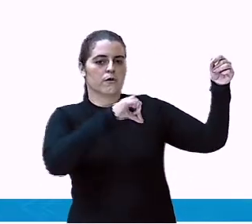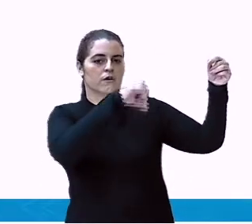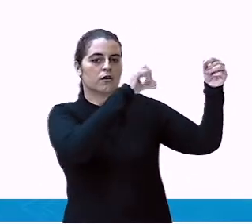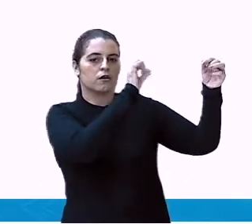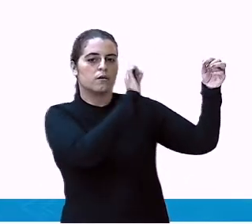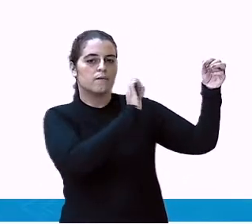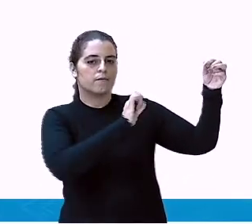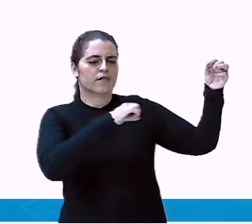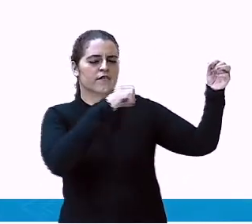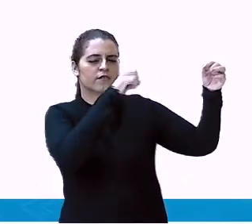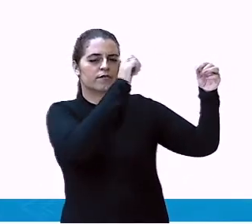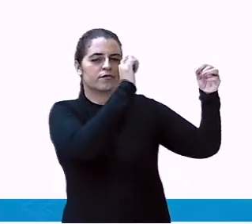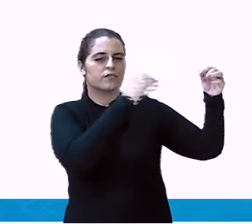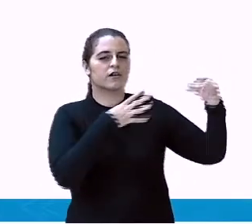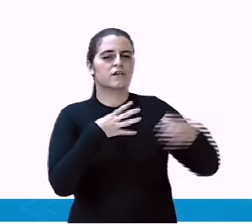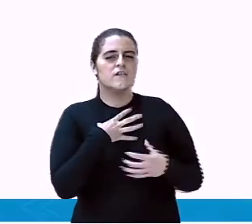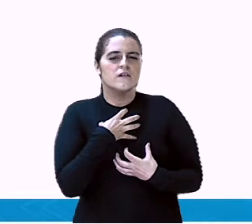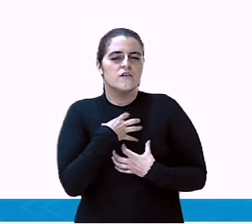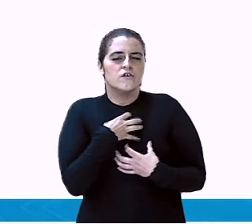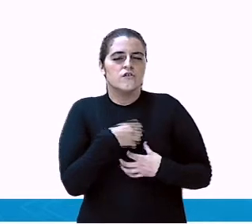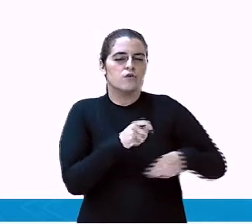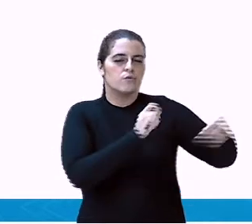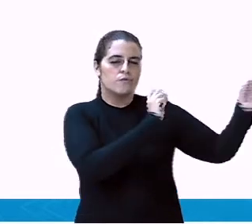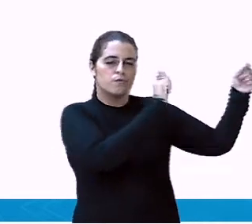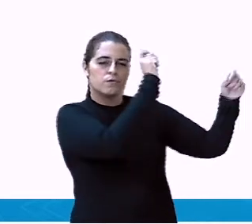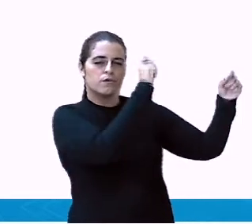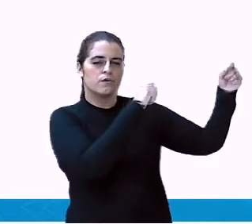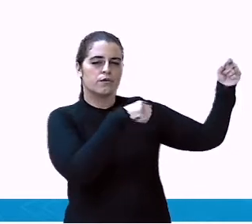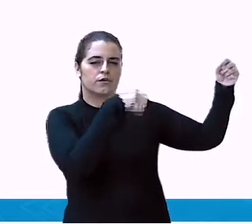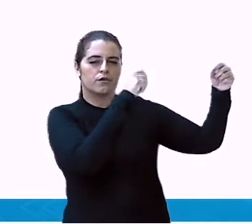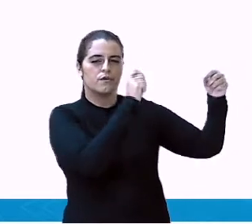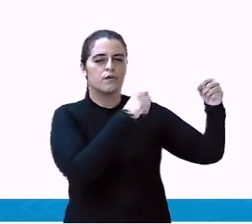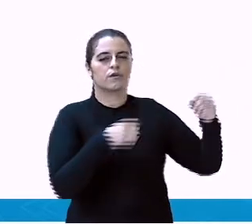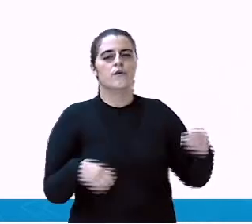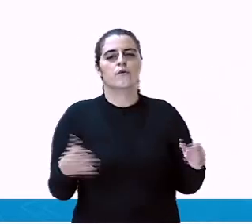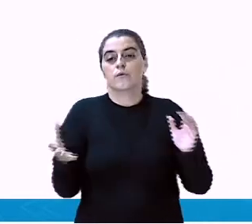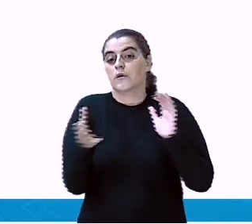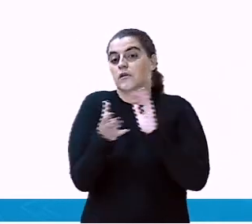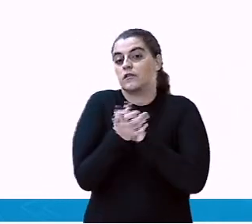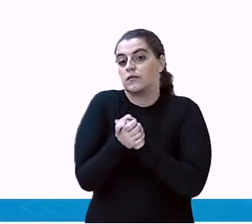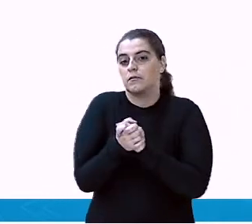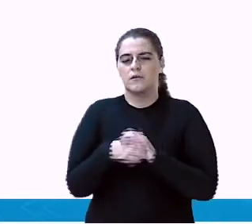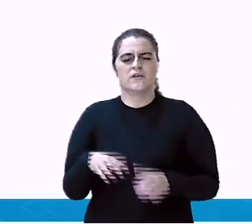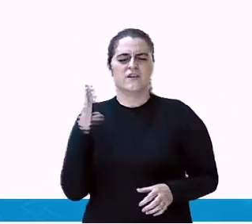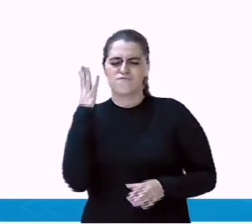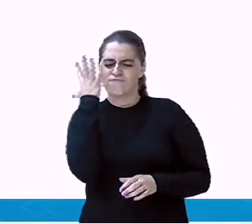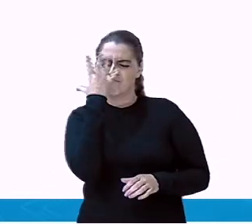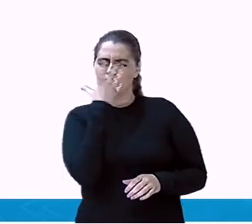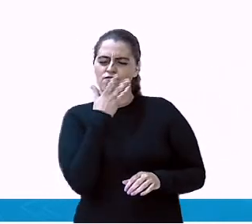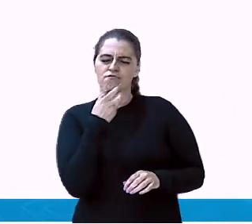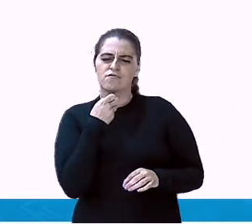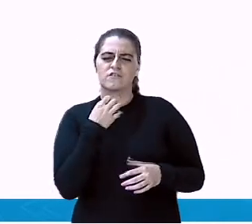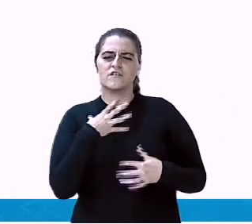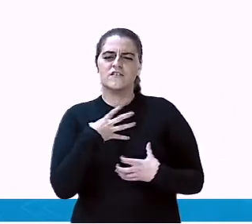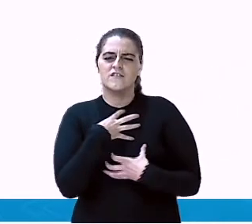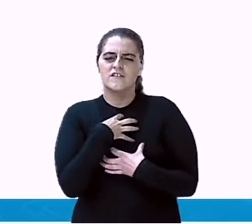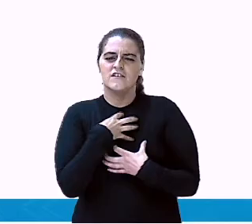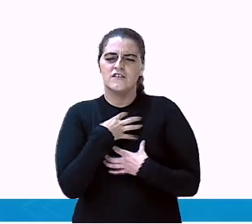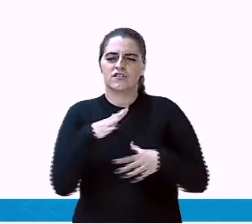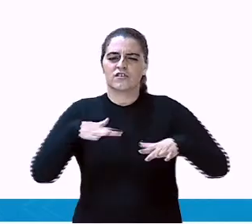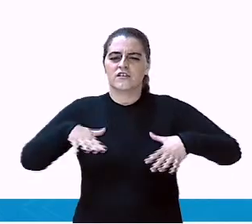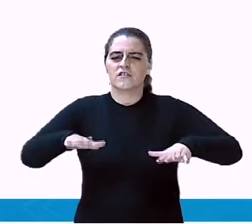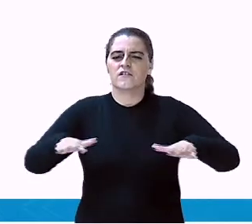teve a oportunidade de ouvir o violino na igreja, né? Ou numa festa de casamento, é muito lindo o som desse instrumento, não é